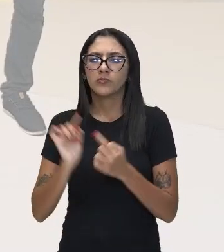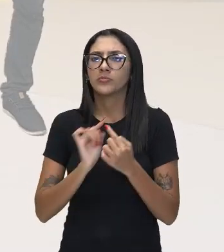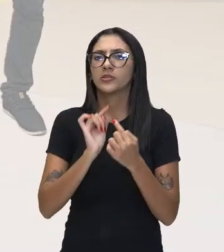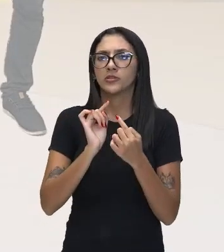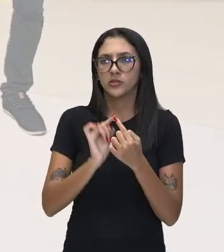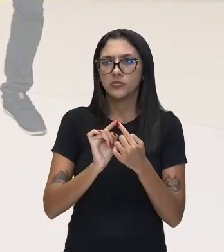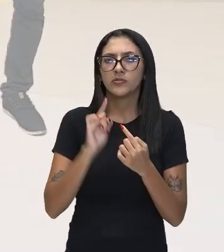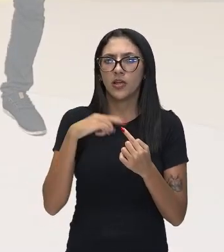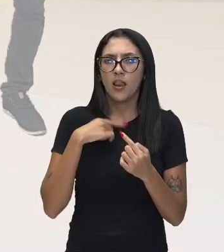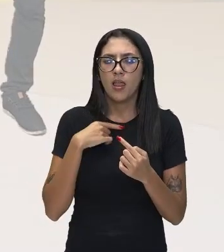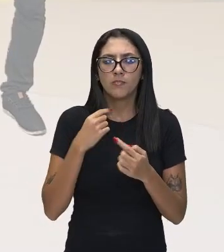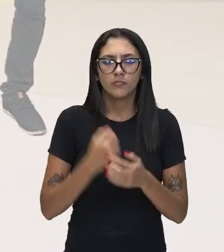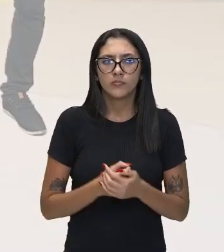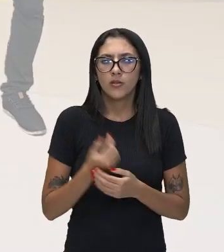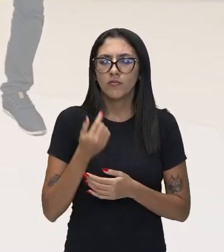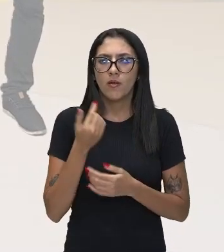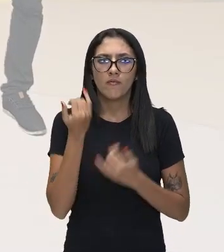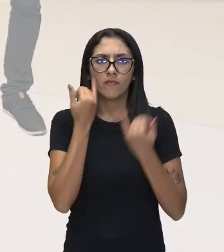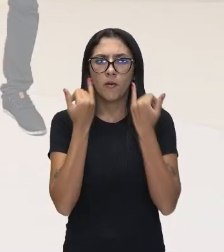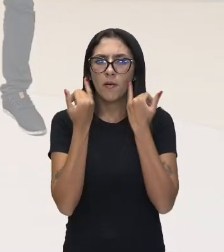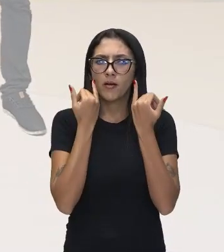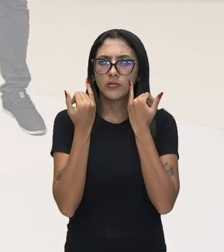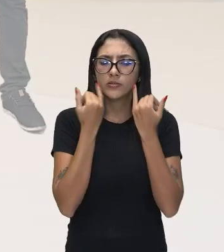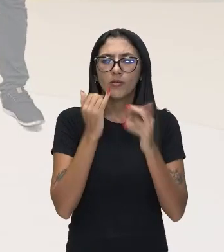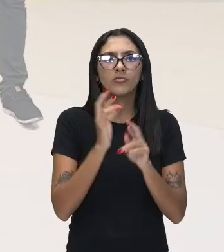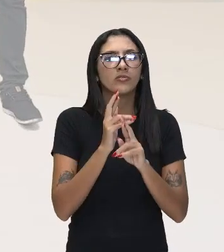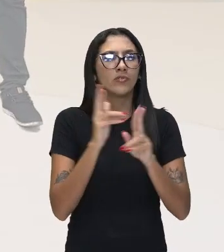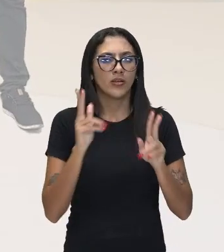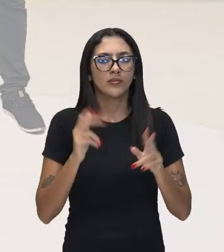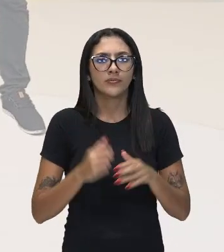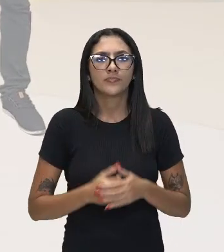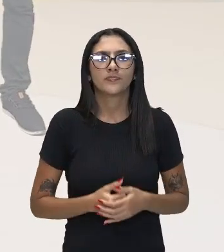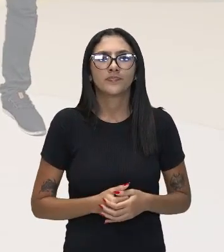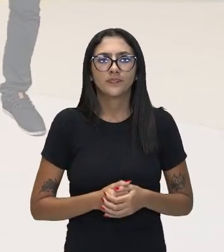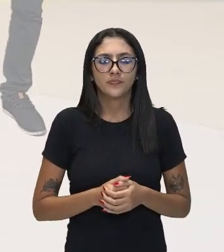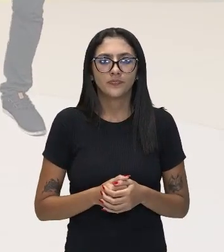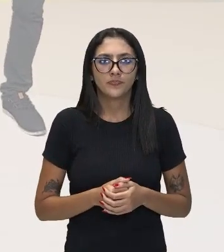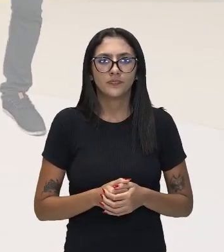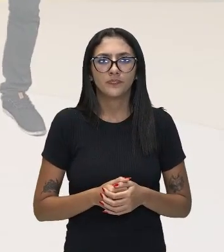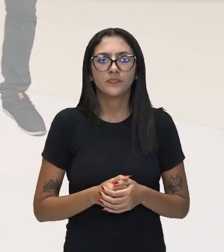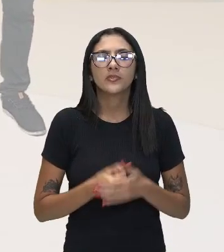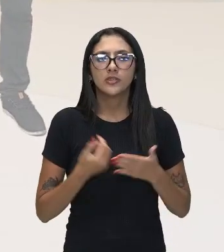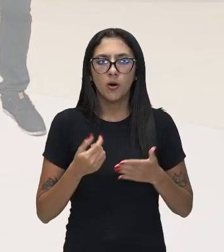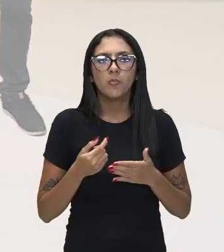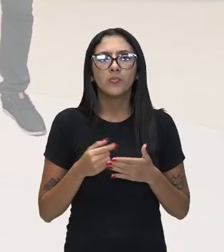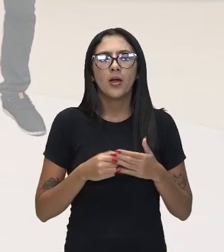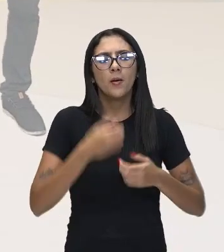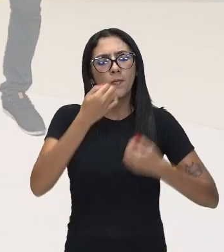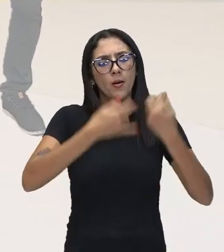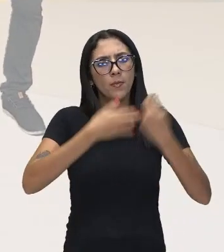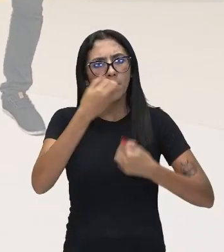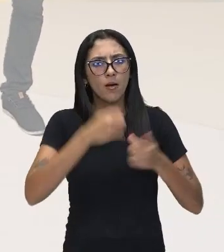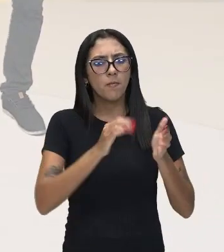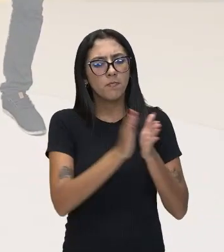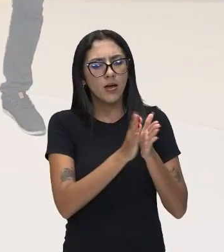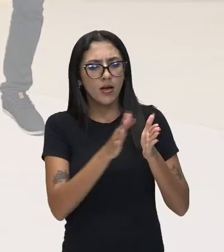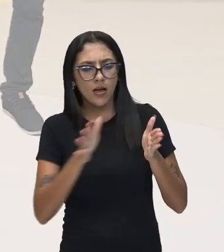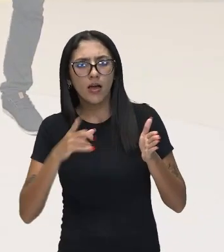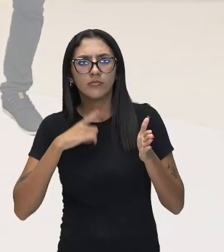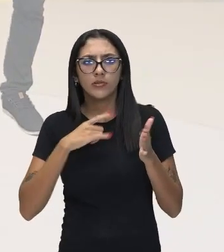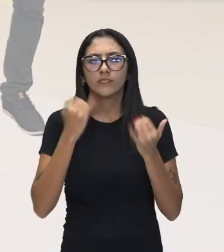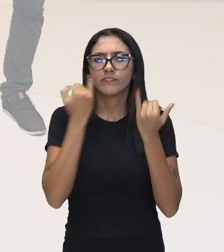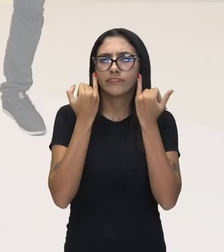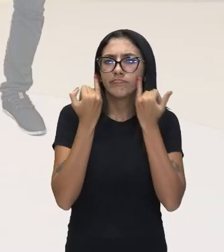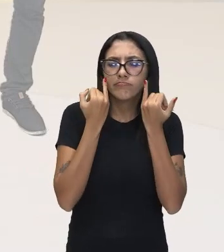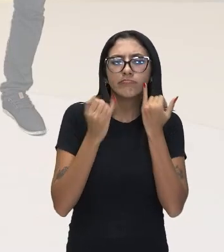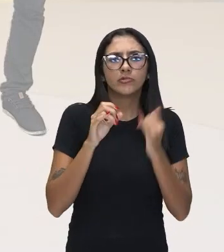muito maior do que as regionalizações que nós vimos até agora, não é? Exatamente. Até esse momento, a gente estava falando de regionalizações que estavam mais limitadas